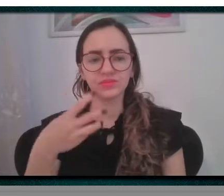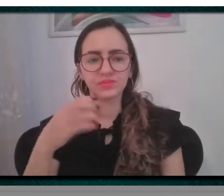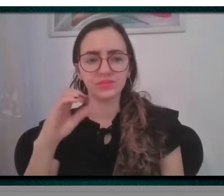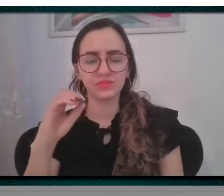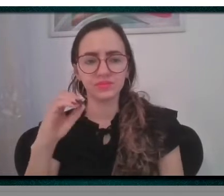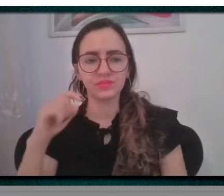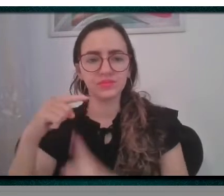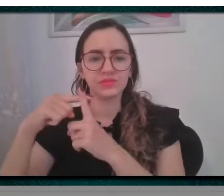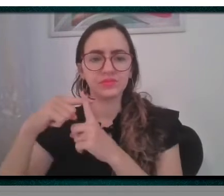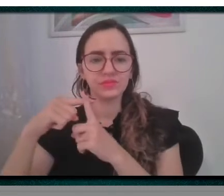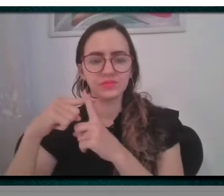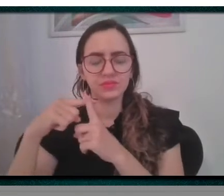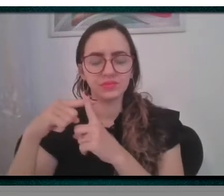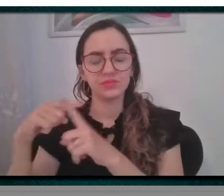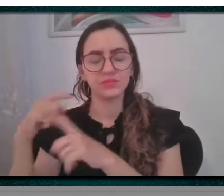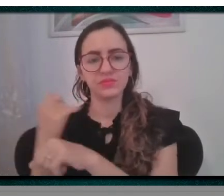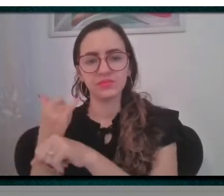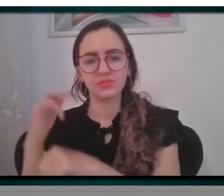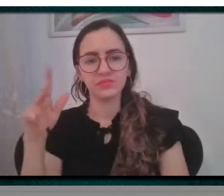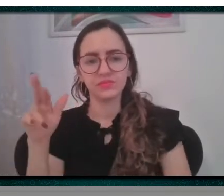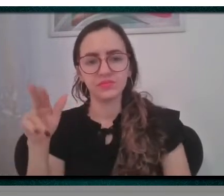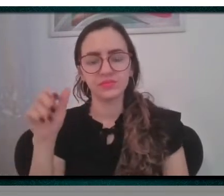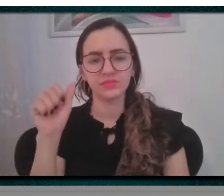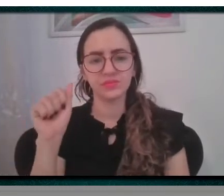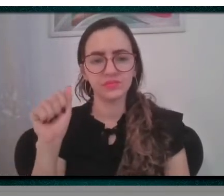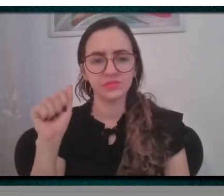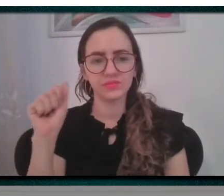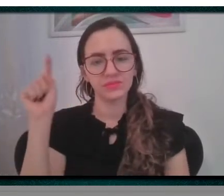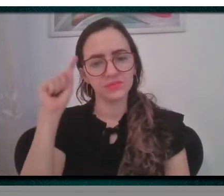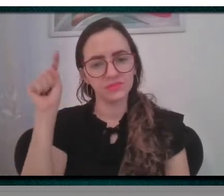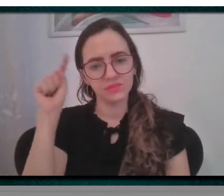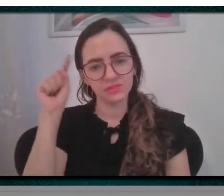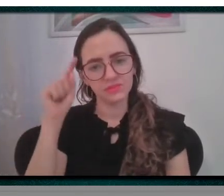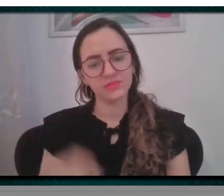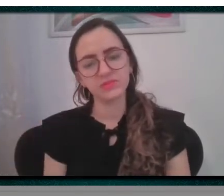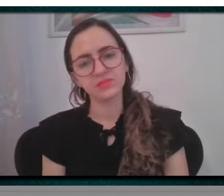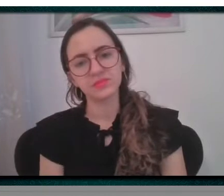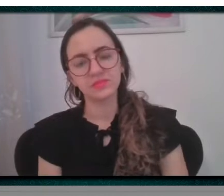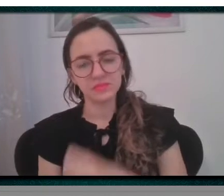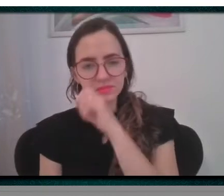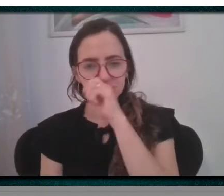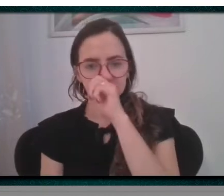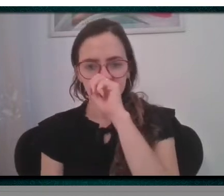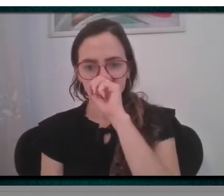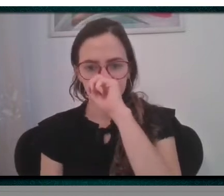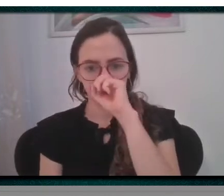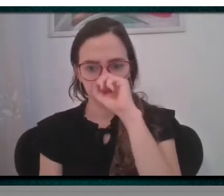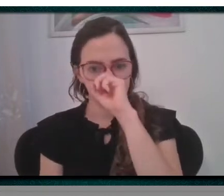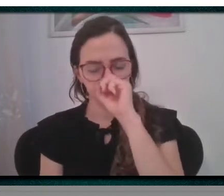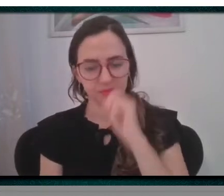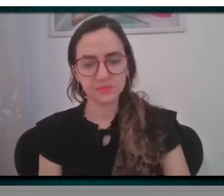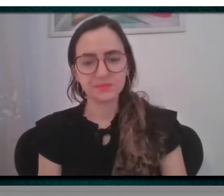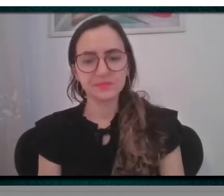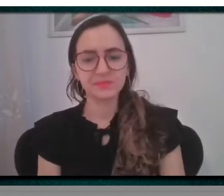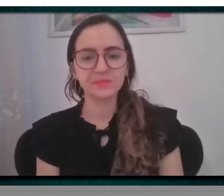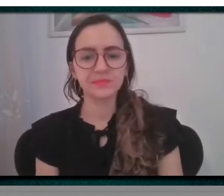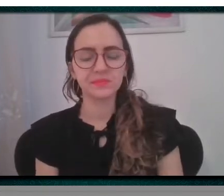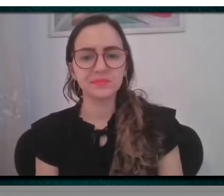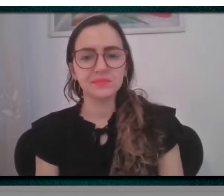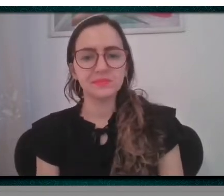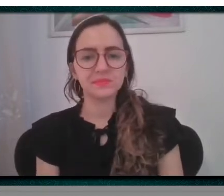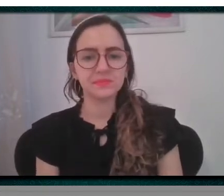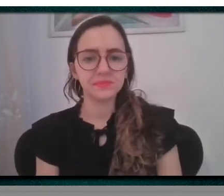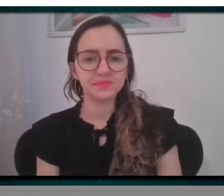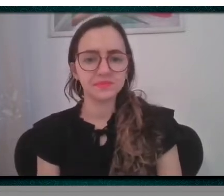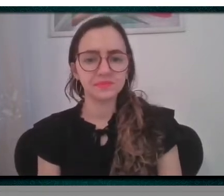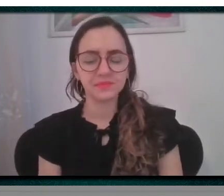mais o ametal. Bom, essa é a nossa fórmula básica de um equilíbrio químico de um